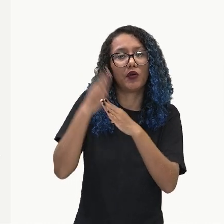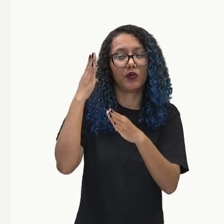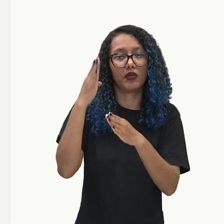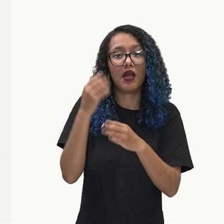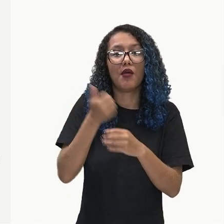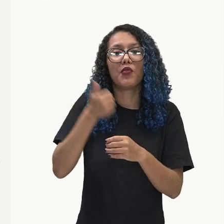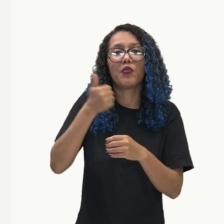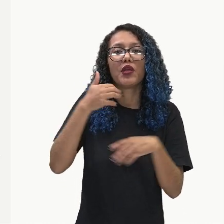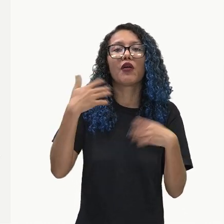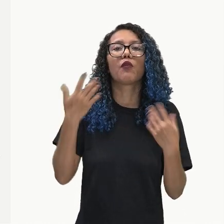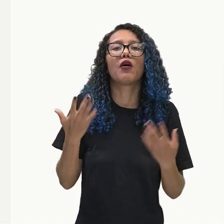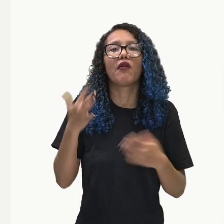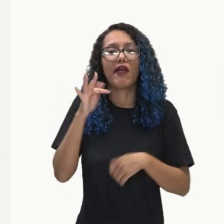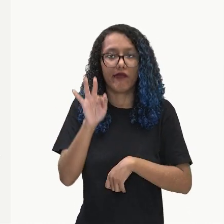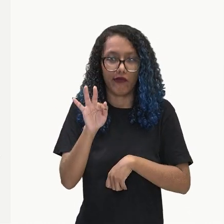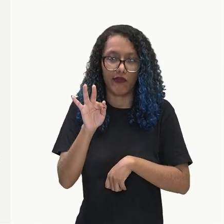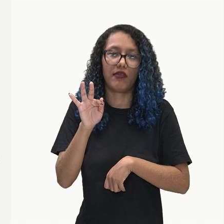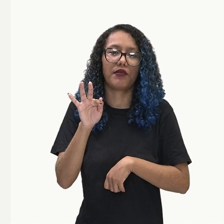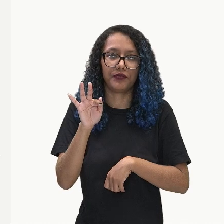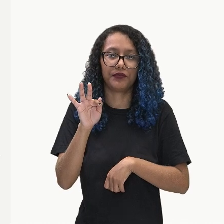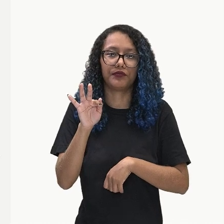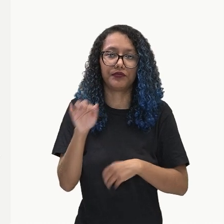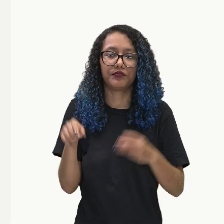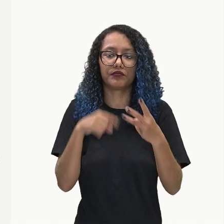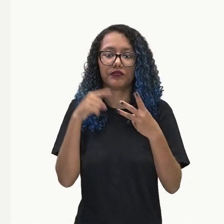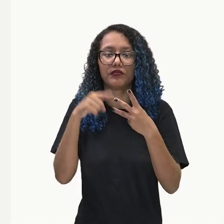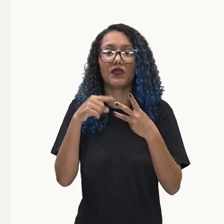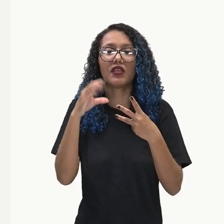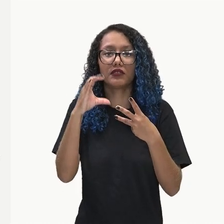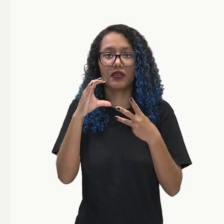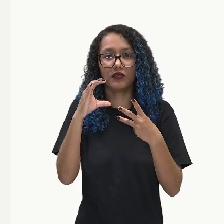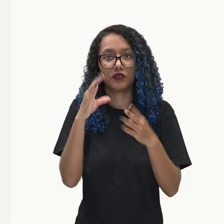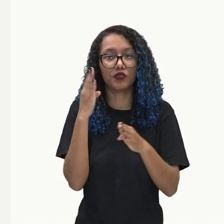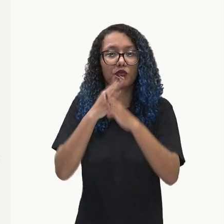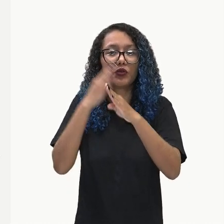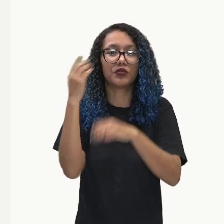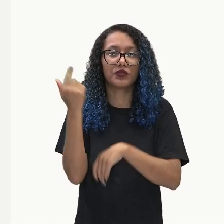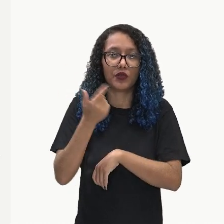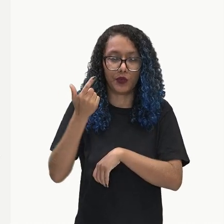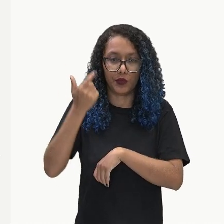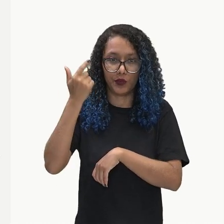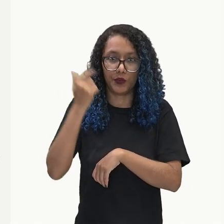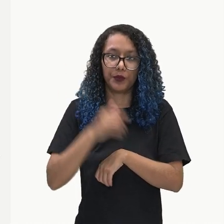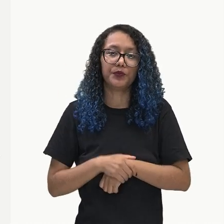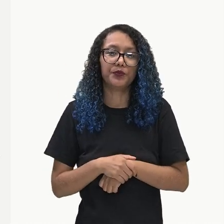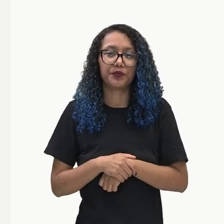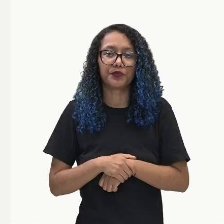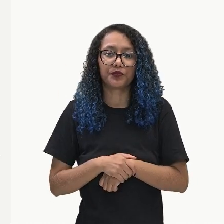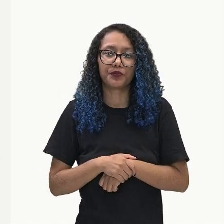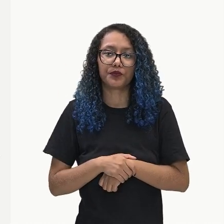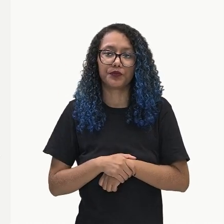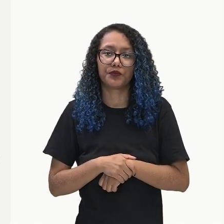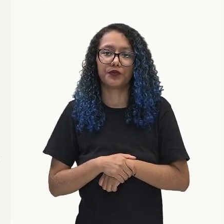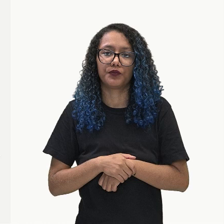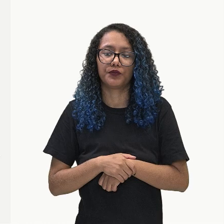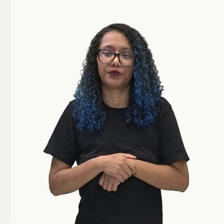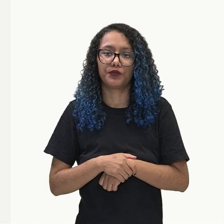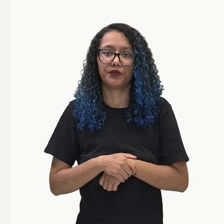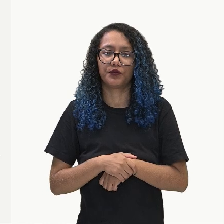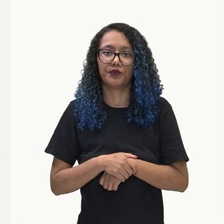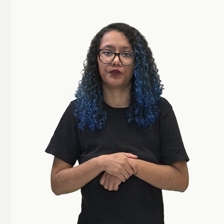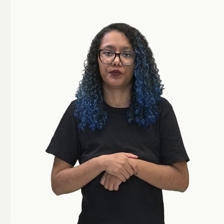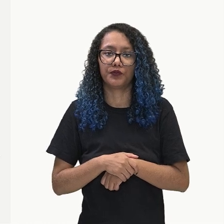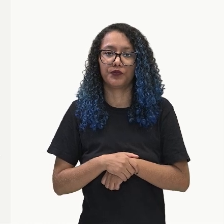a Fahrenheit e a Celsius em segundo. Então, as outras unidades de medidas usuais para